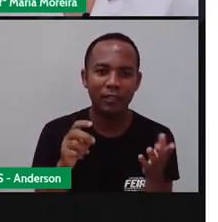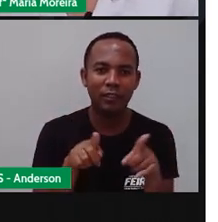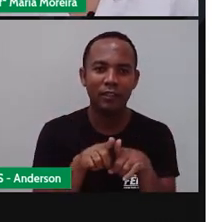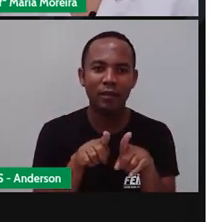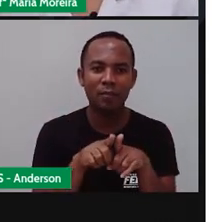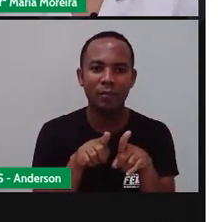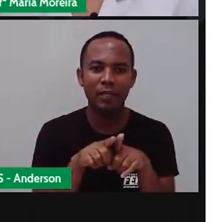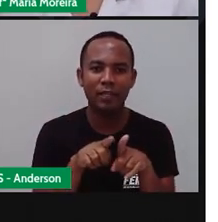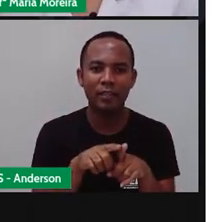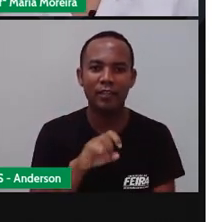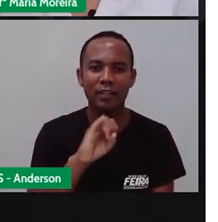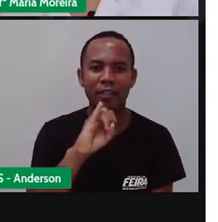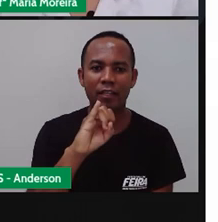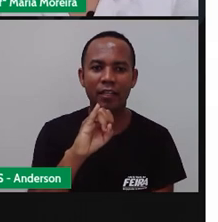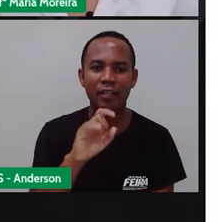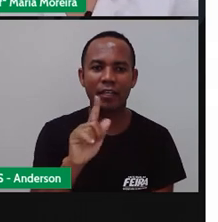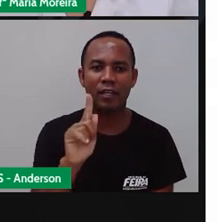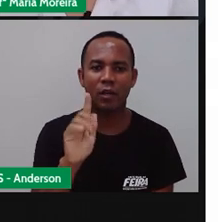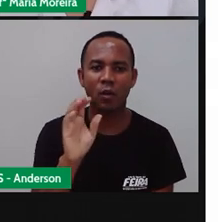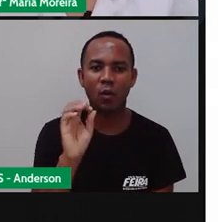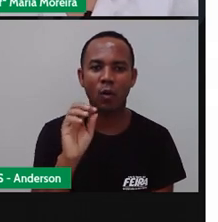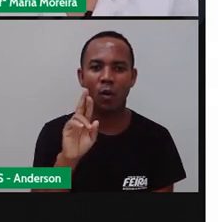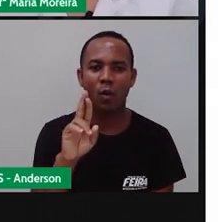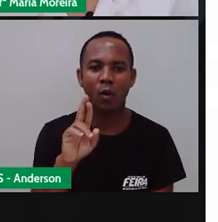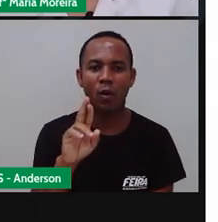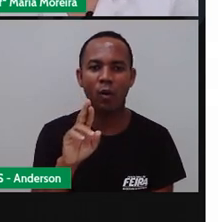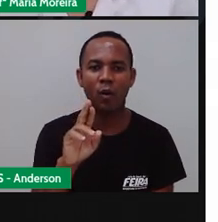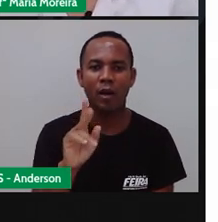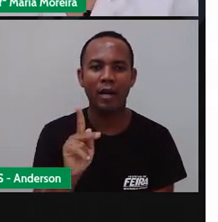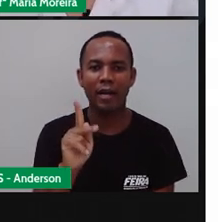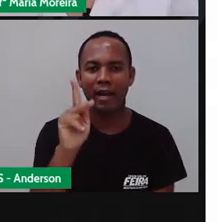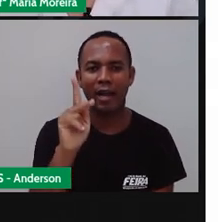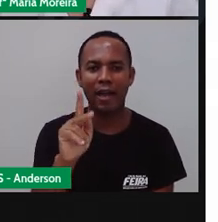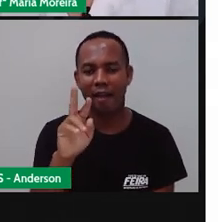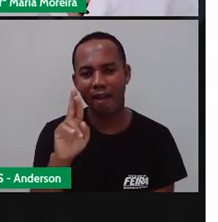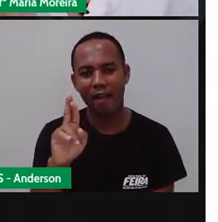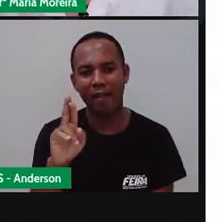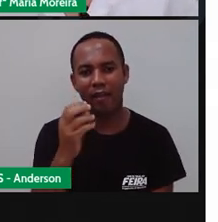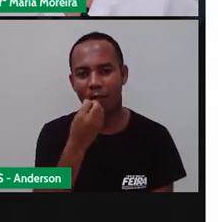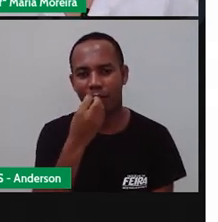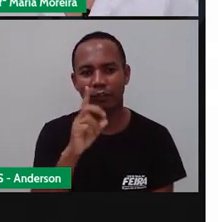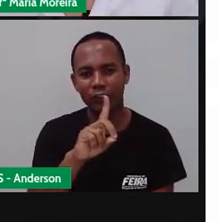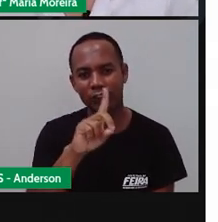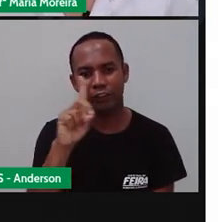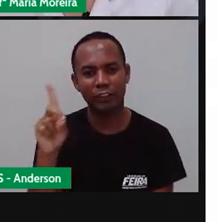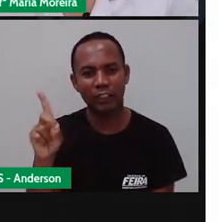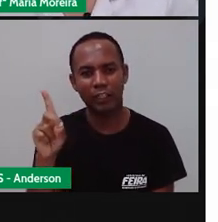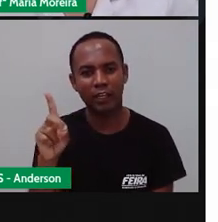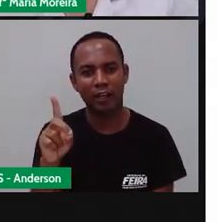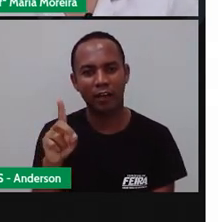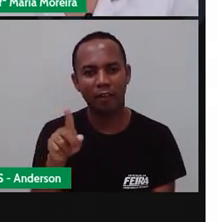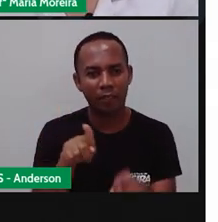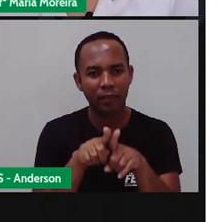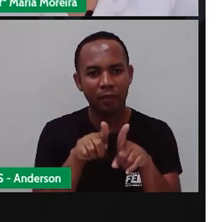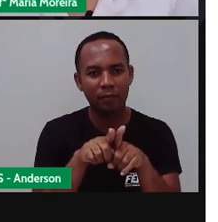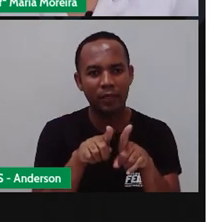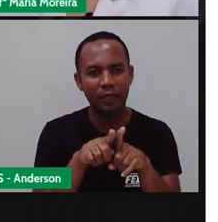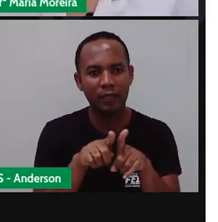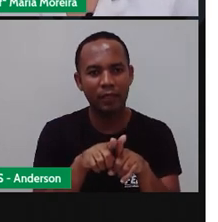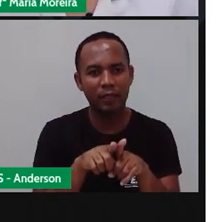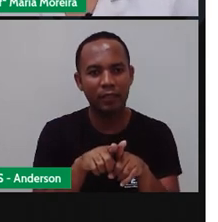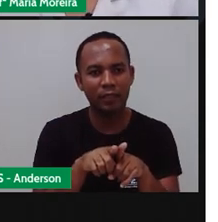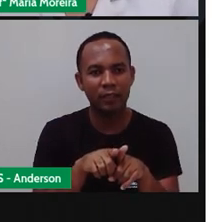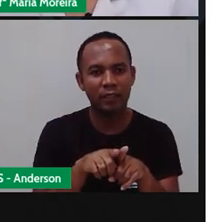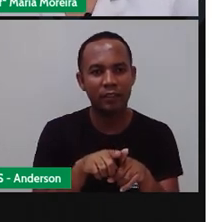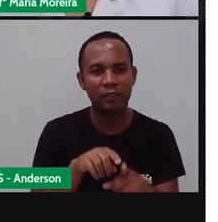Igor KR, bom dia, Igor. Maicon Silva, bom dia para você também, Maicon.